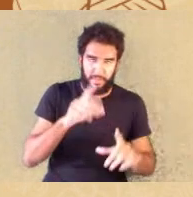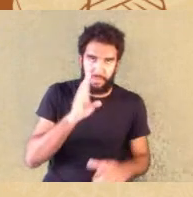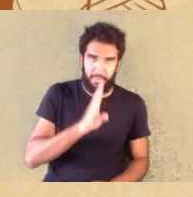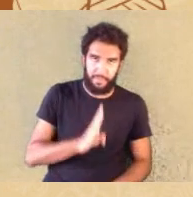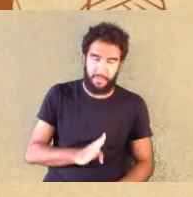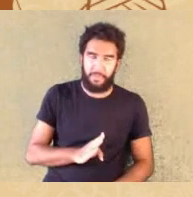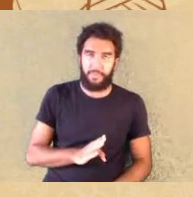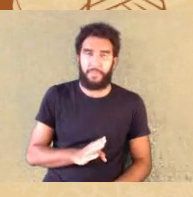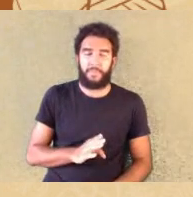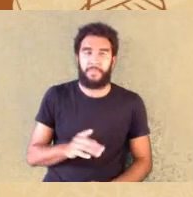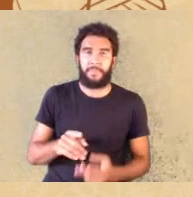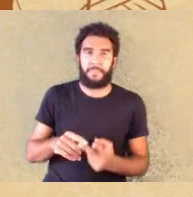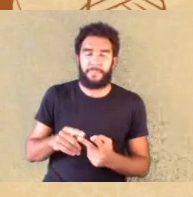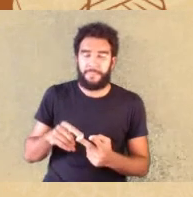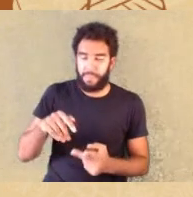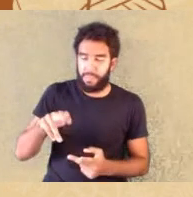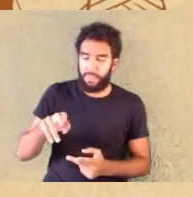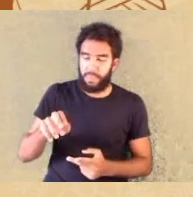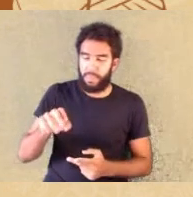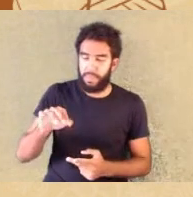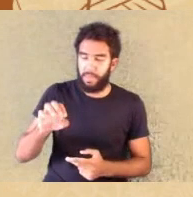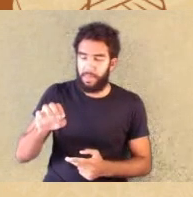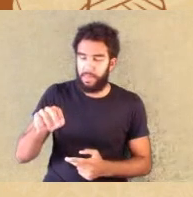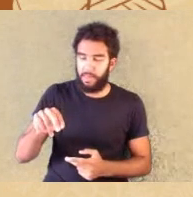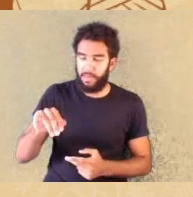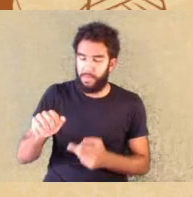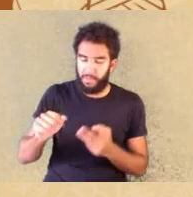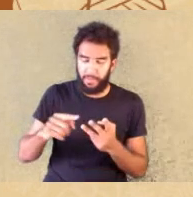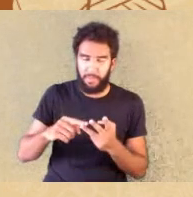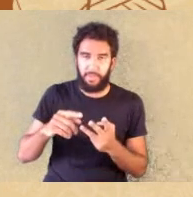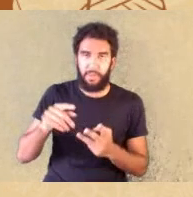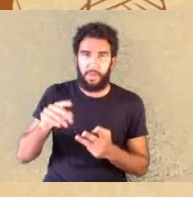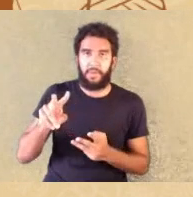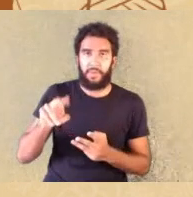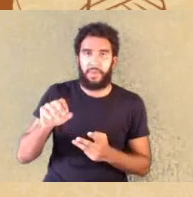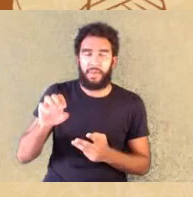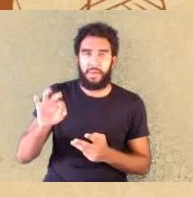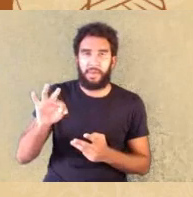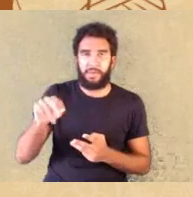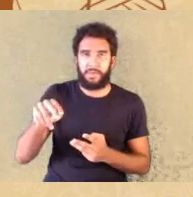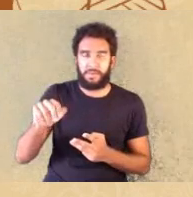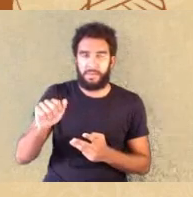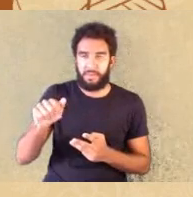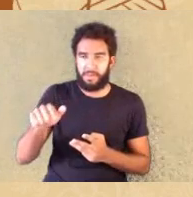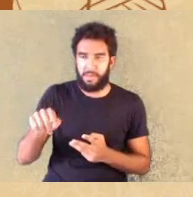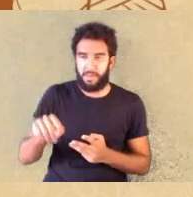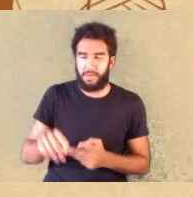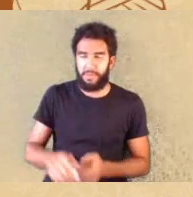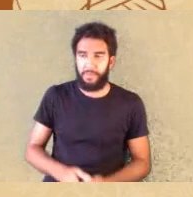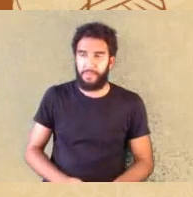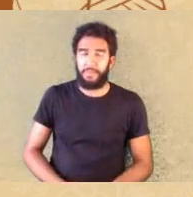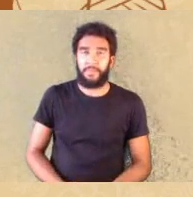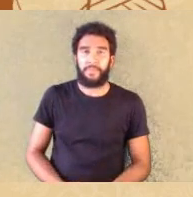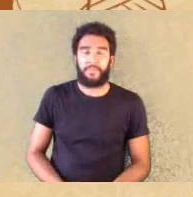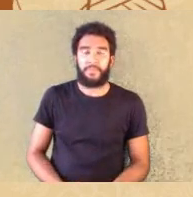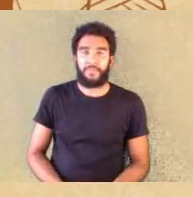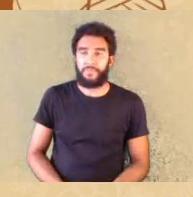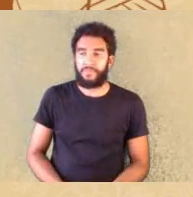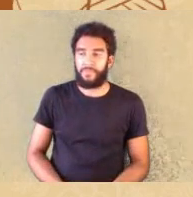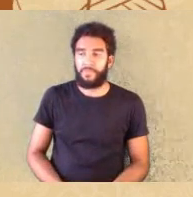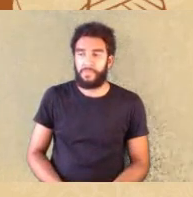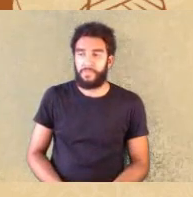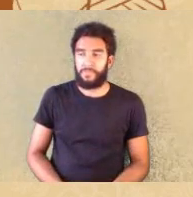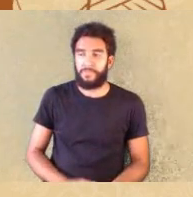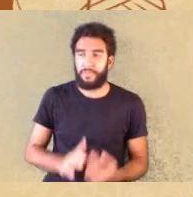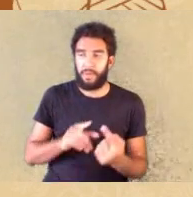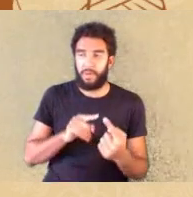e no Vietnã. Tá, vamos lá. E aí, o nosso objetivo foi coletar